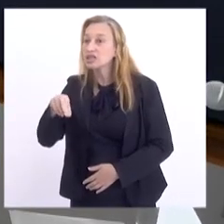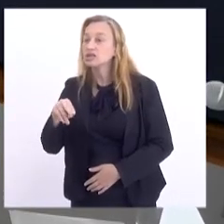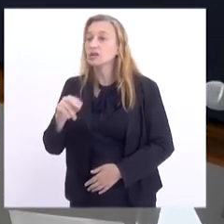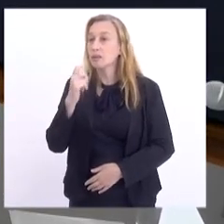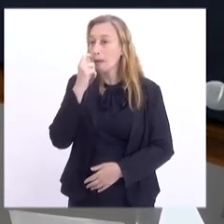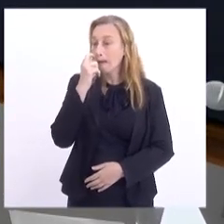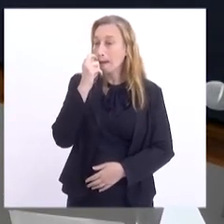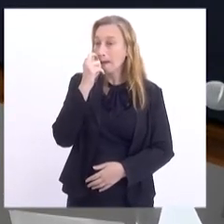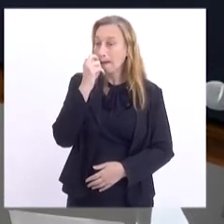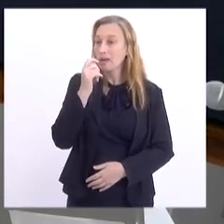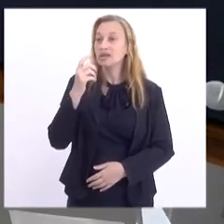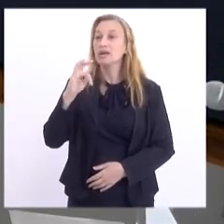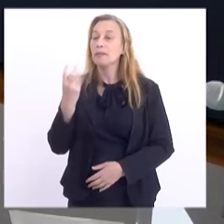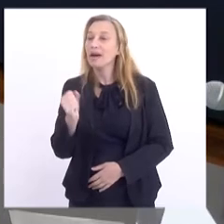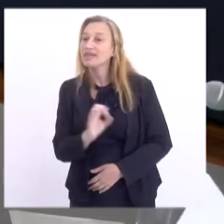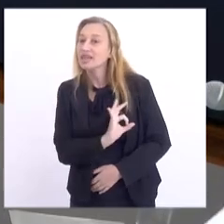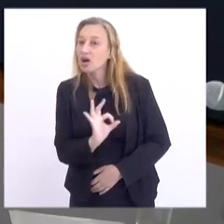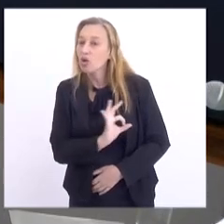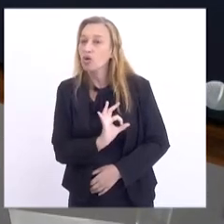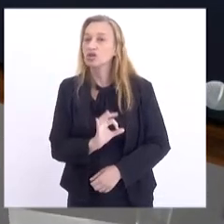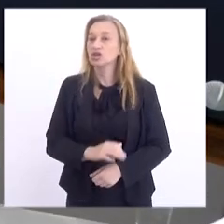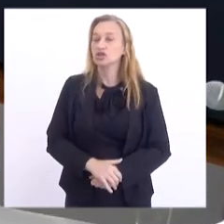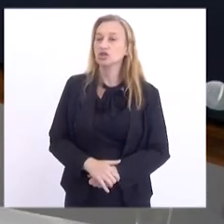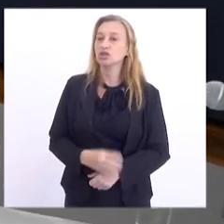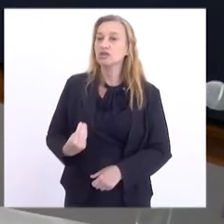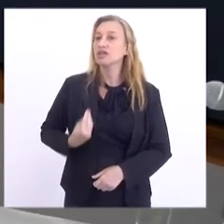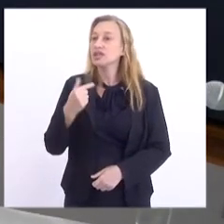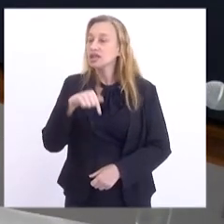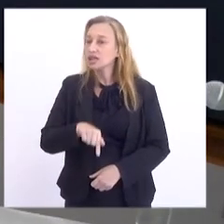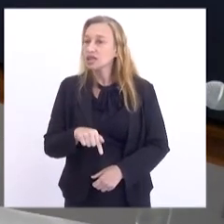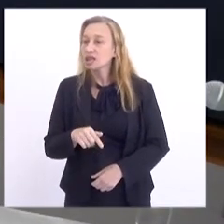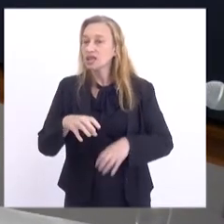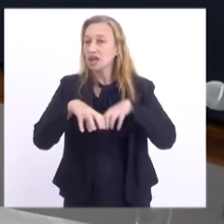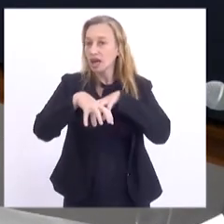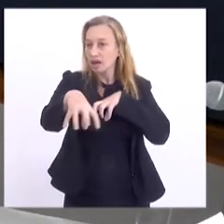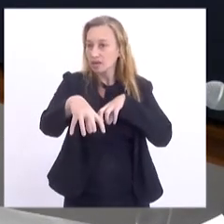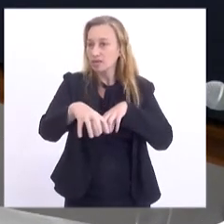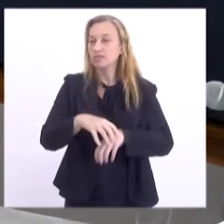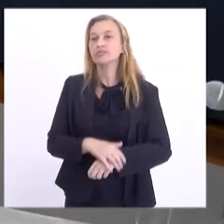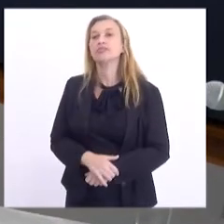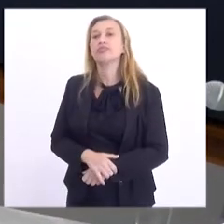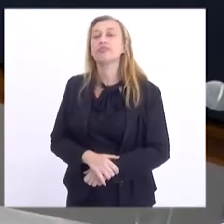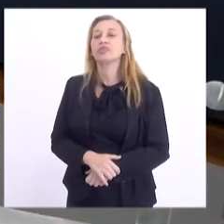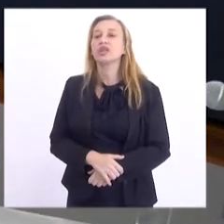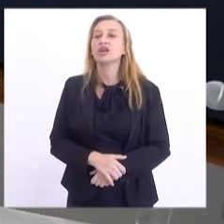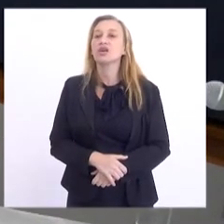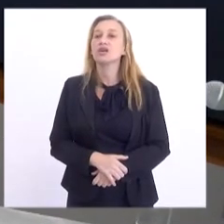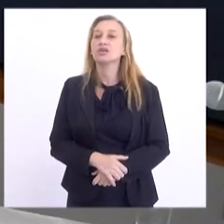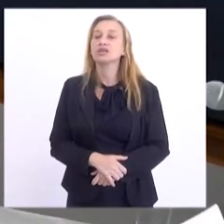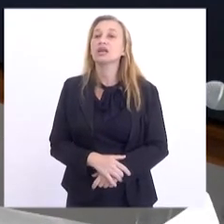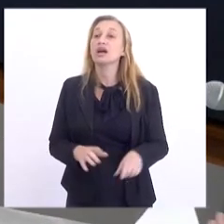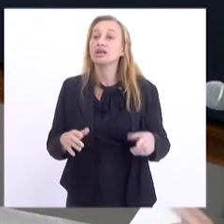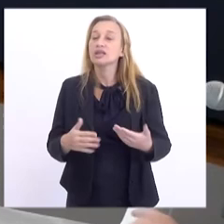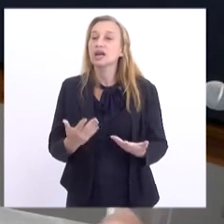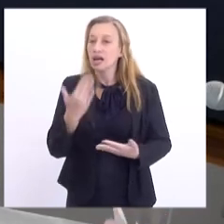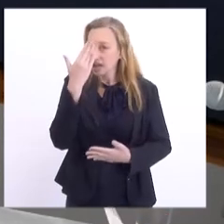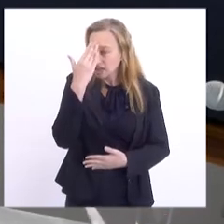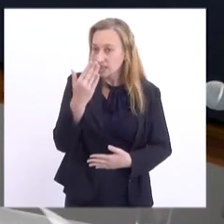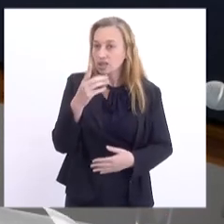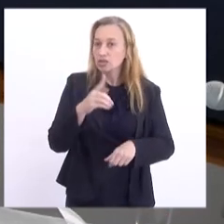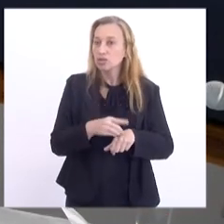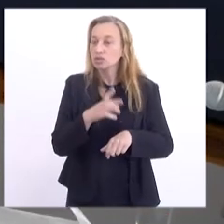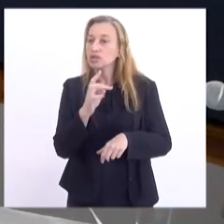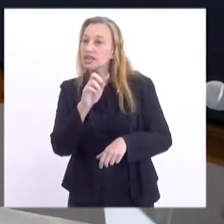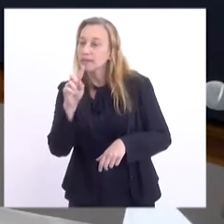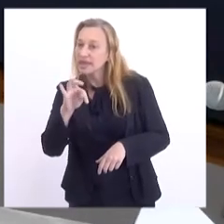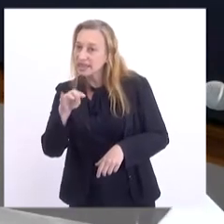deputada Martha Rocha que esteja aqui de forma virtual agradecer o Doutor